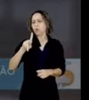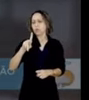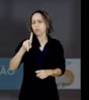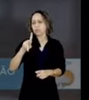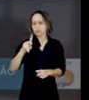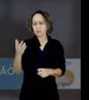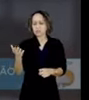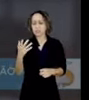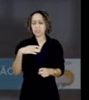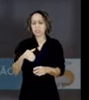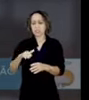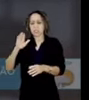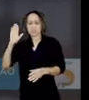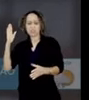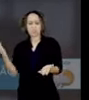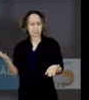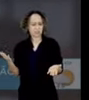um Brizola todo dia.